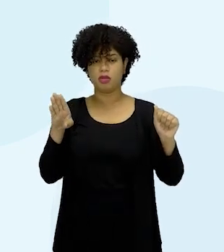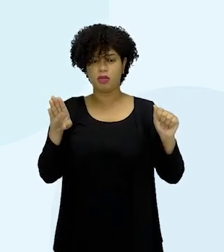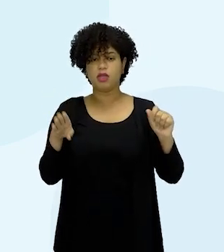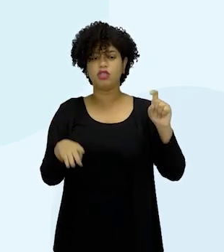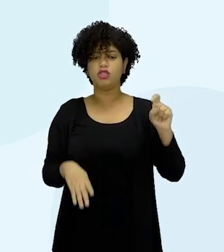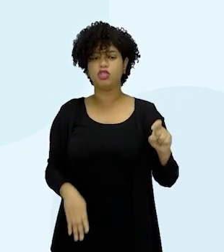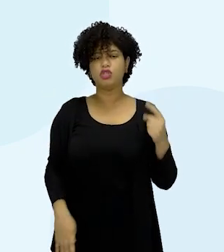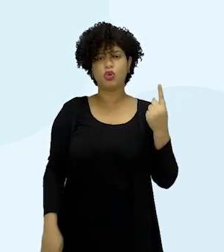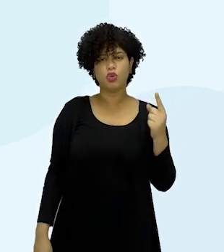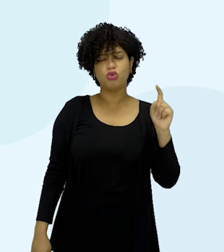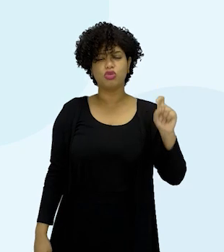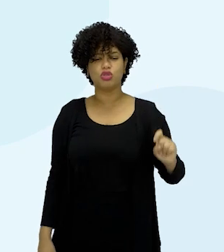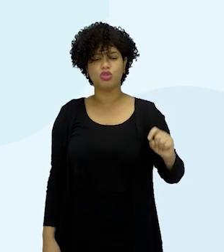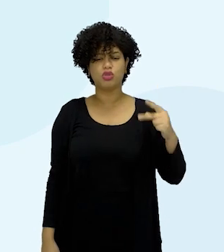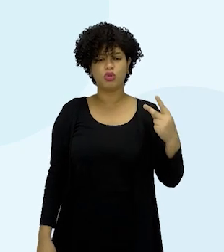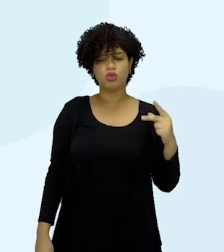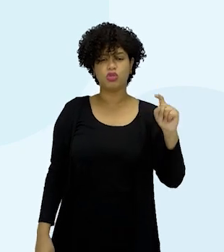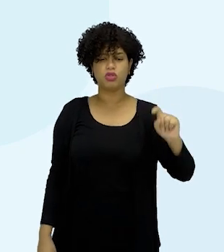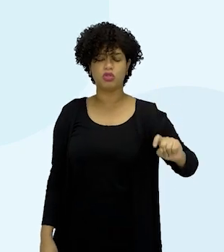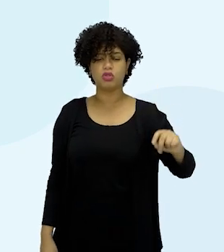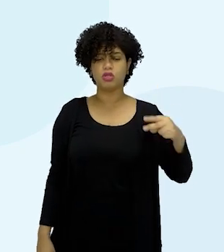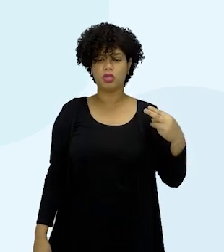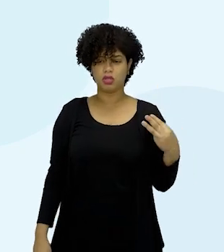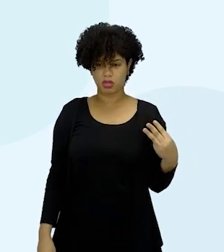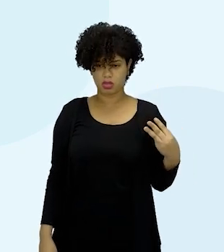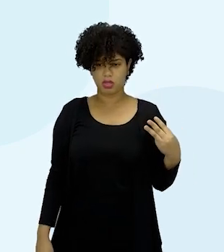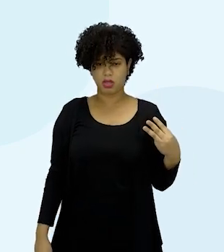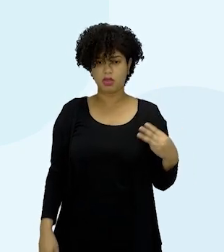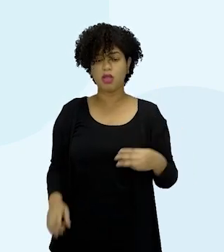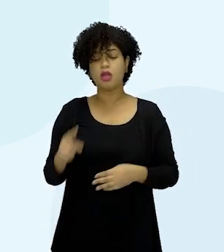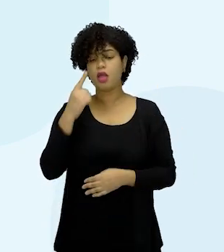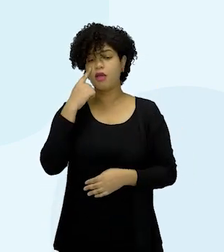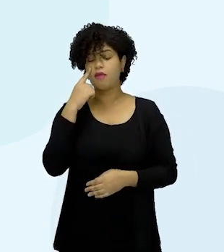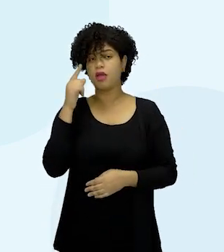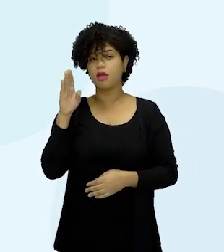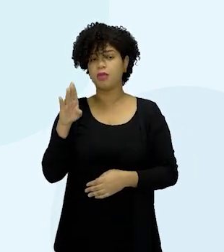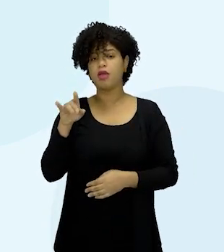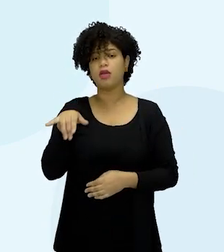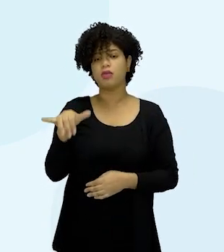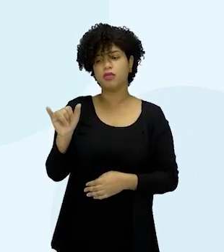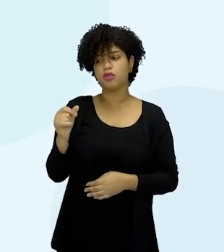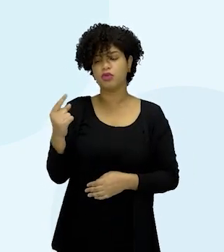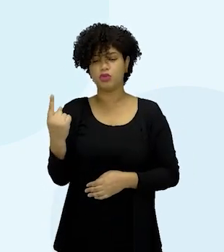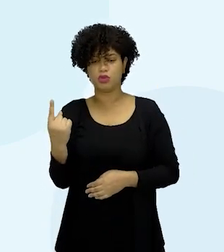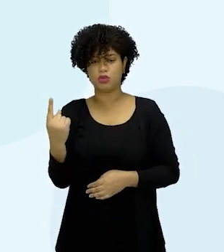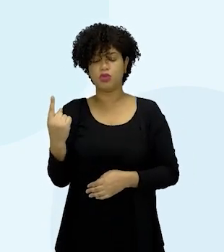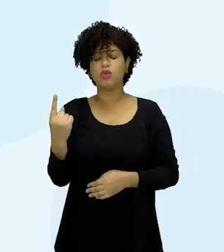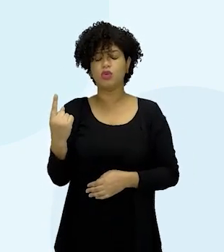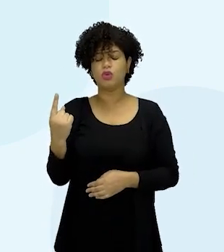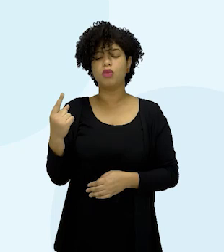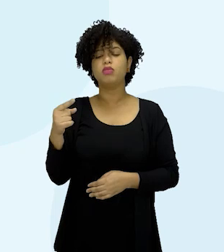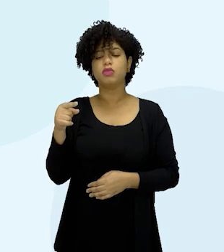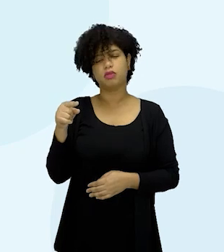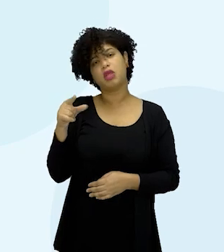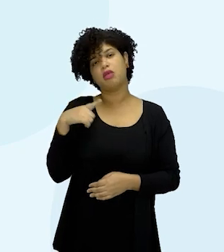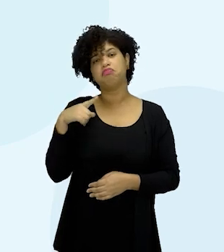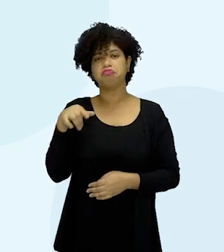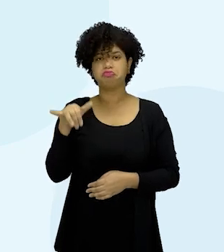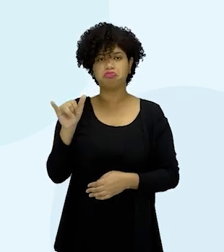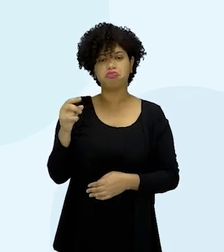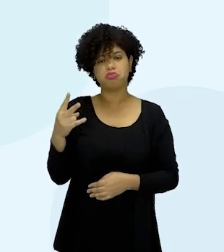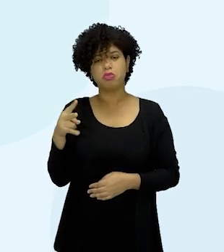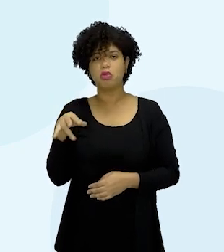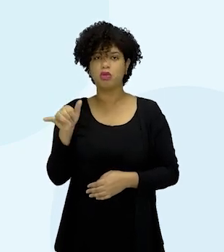X1, X2, X3, X4 e assim por diante. E eu vou ter um segundo conjunto, que é o conjunto B, que vai ter valores de Y.